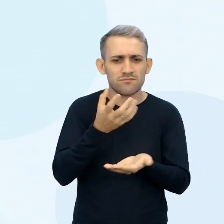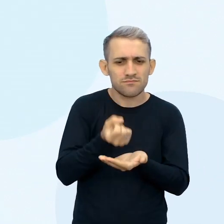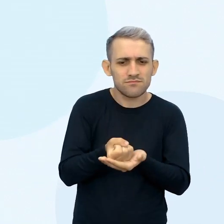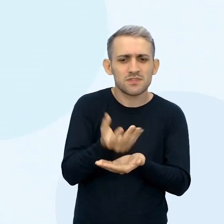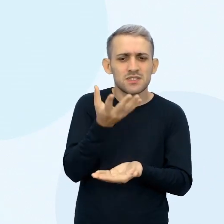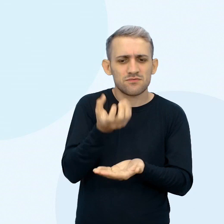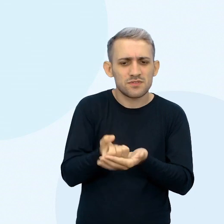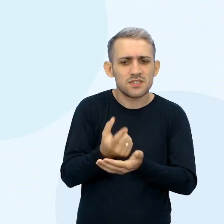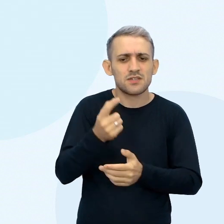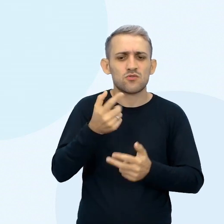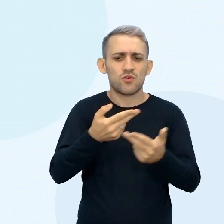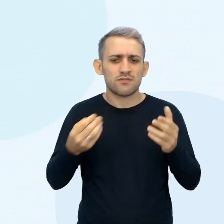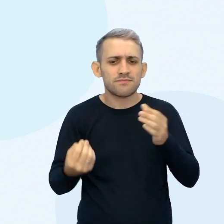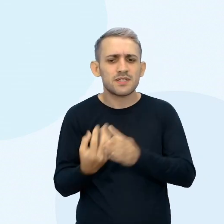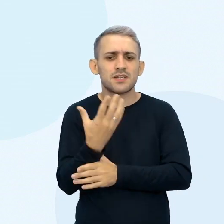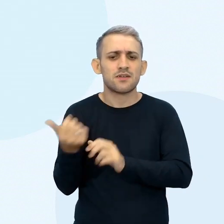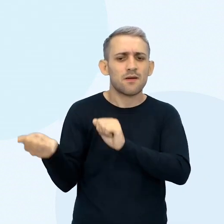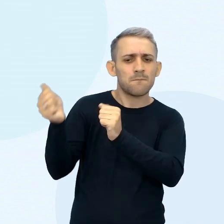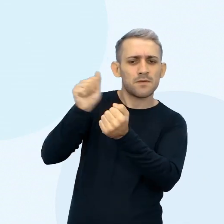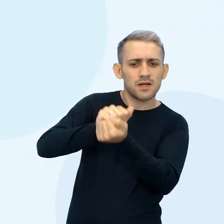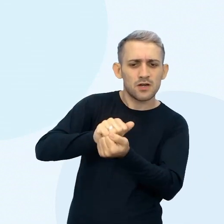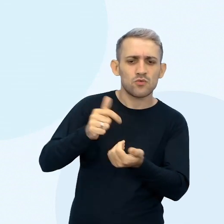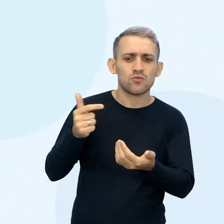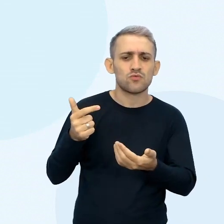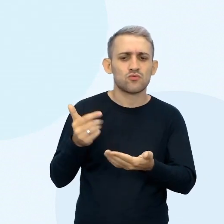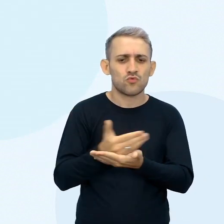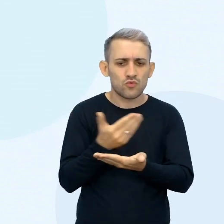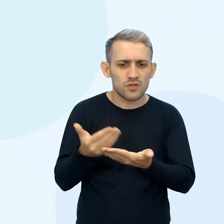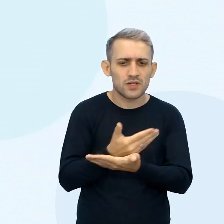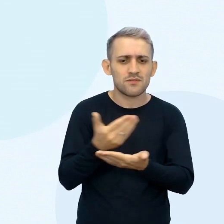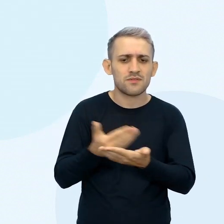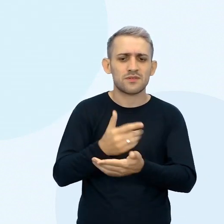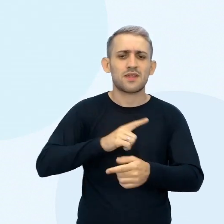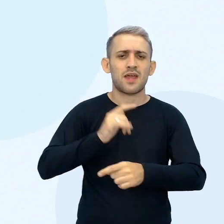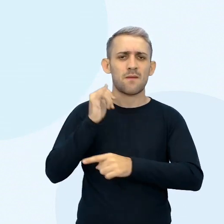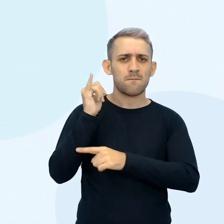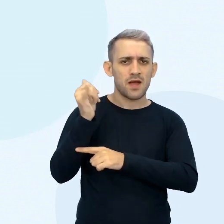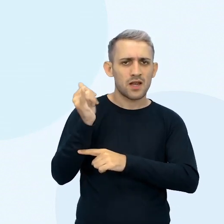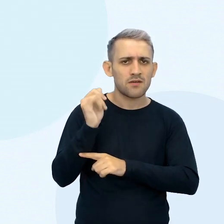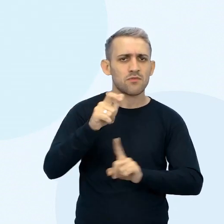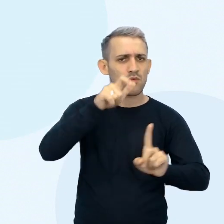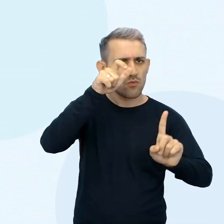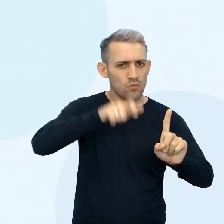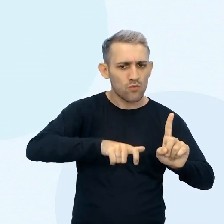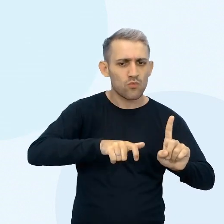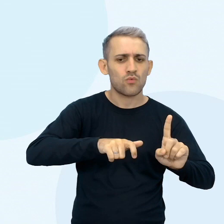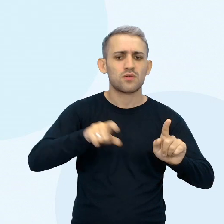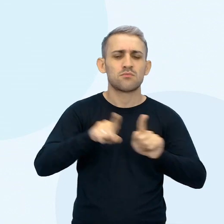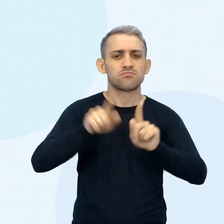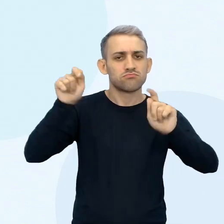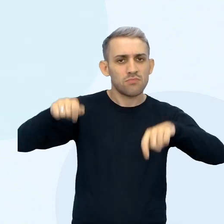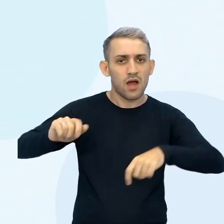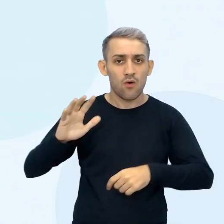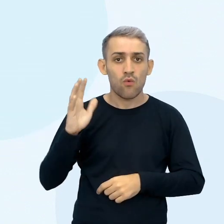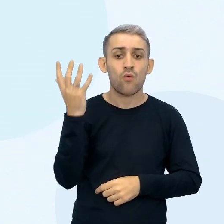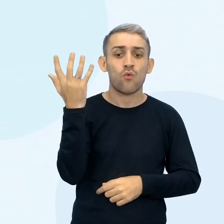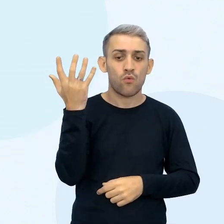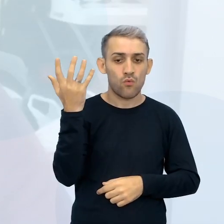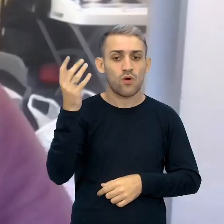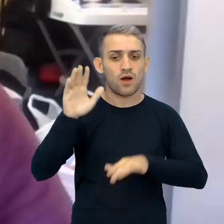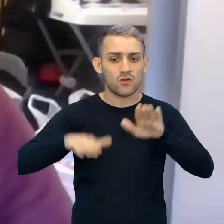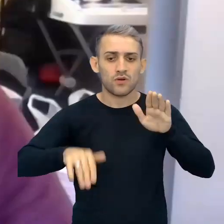gente está criando ou adaptando de um livro, que conta alguma narrativa de algum personagem, alguma situação acontecendo,